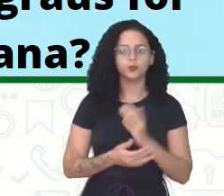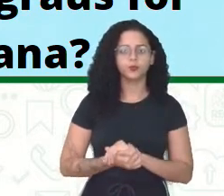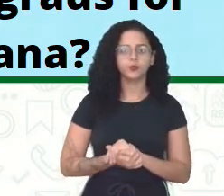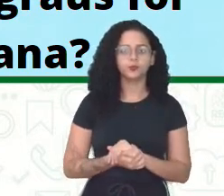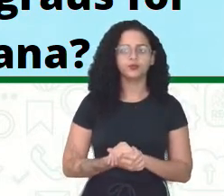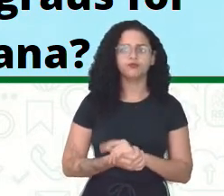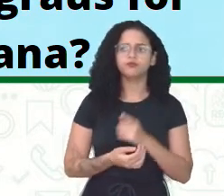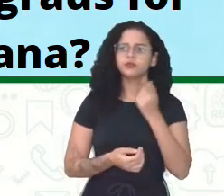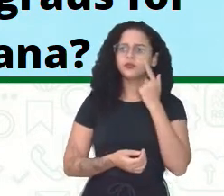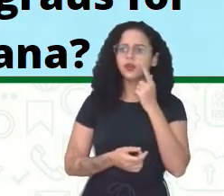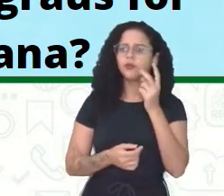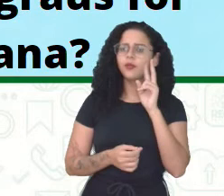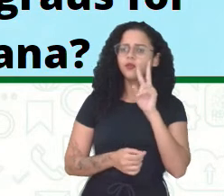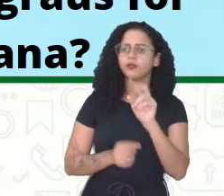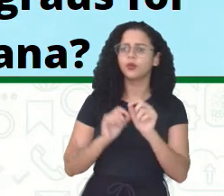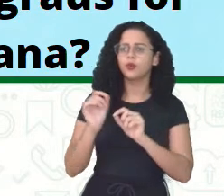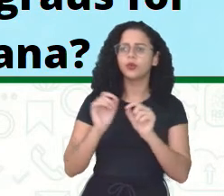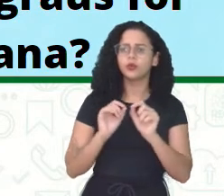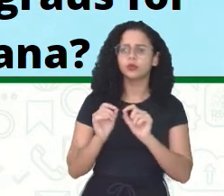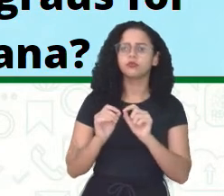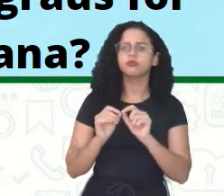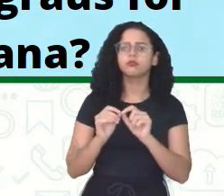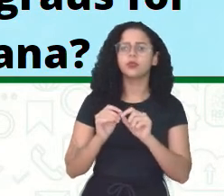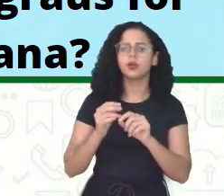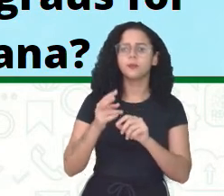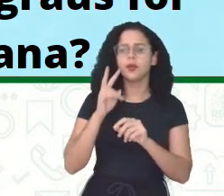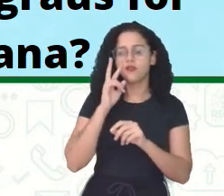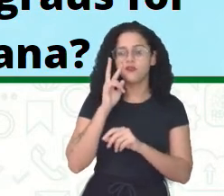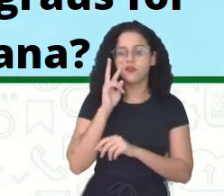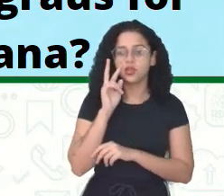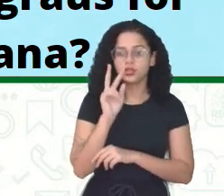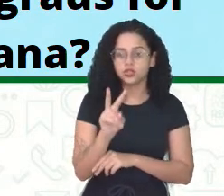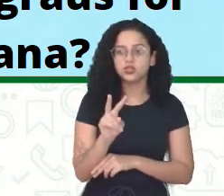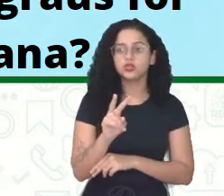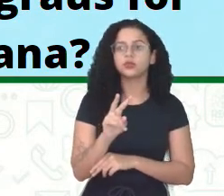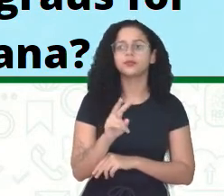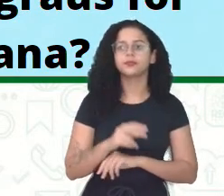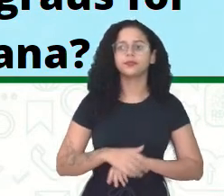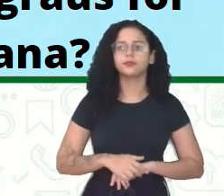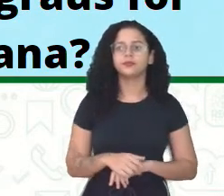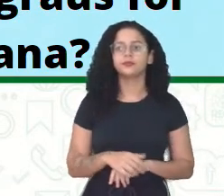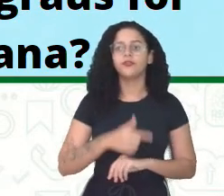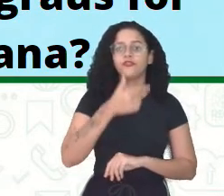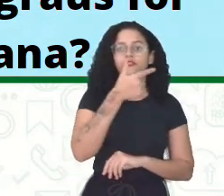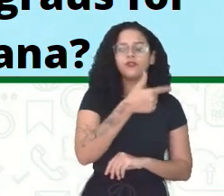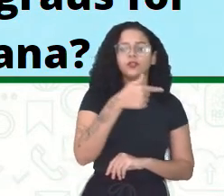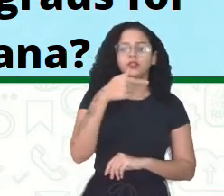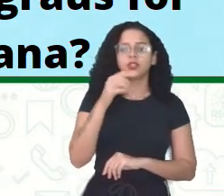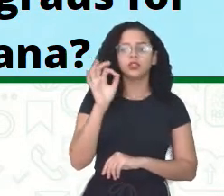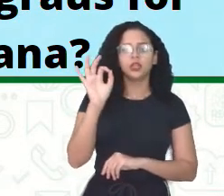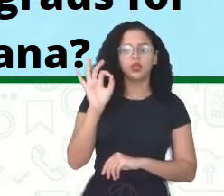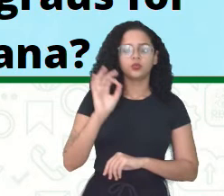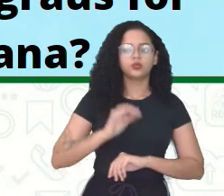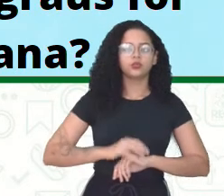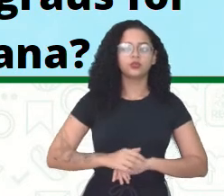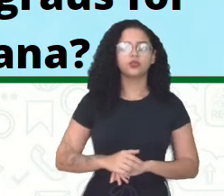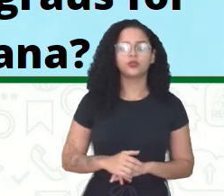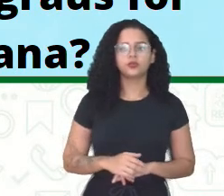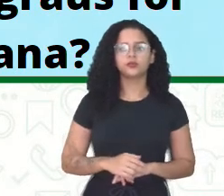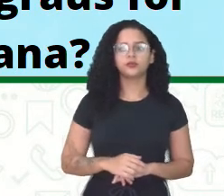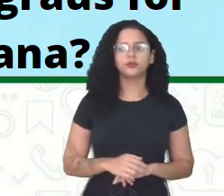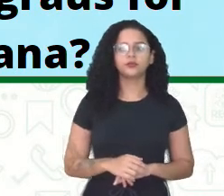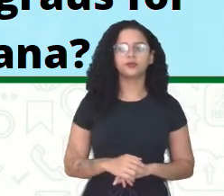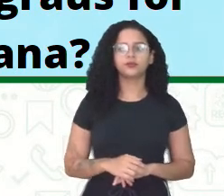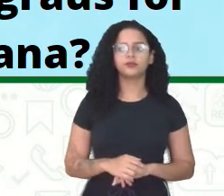está prevista para o dia 2 de maio, que seria 27 graus, tá?